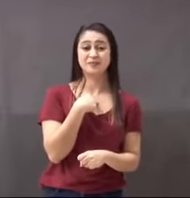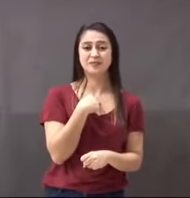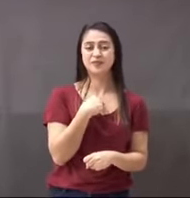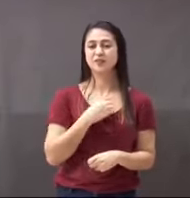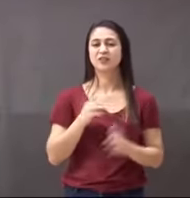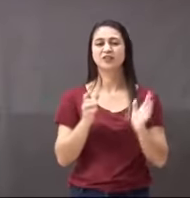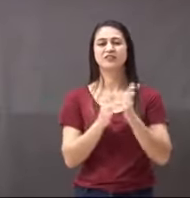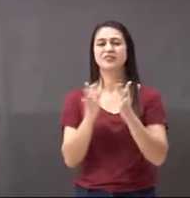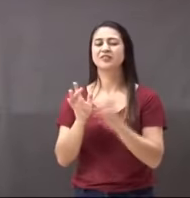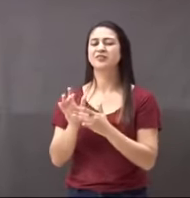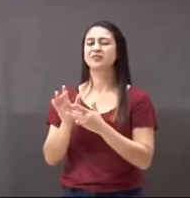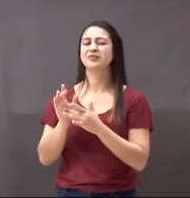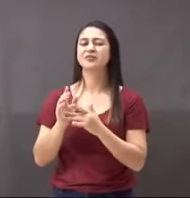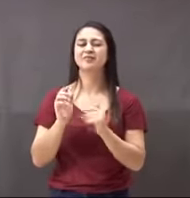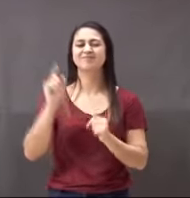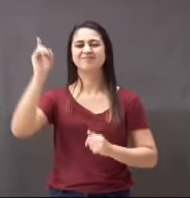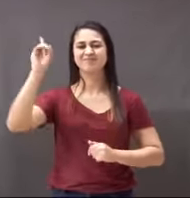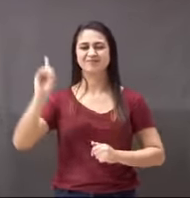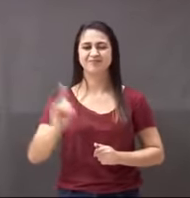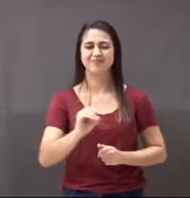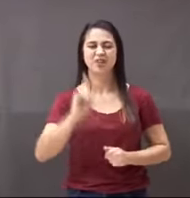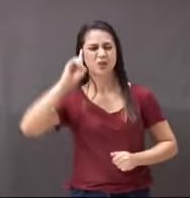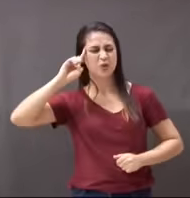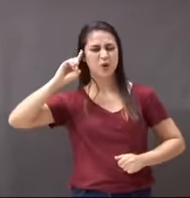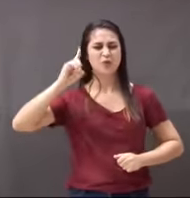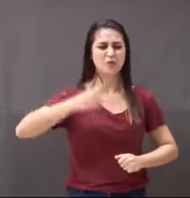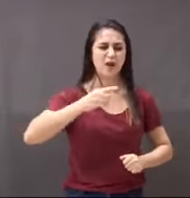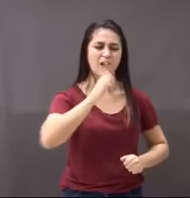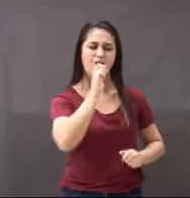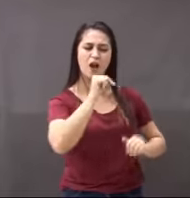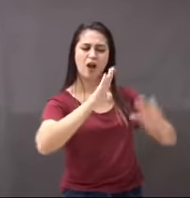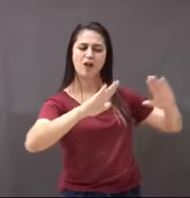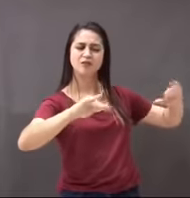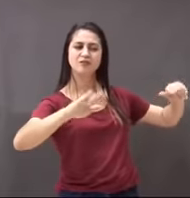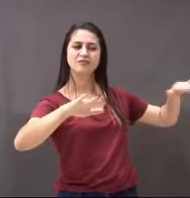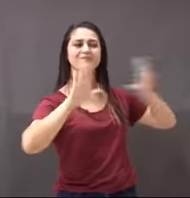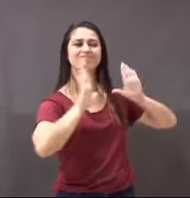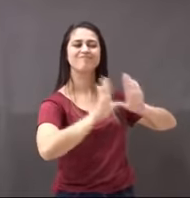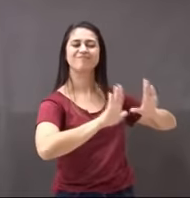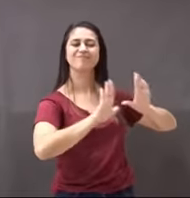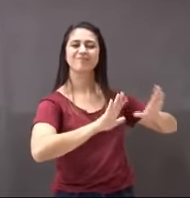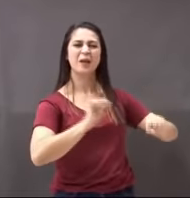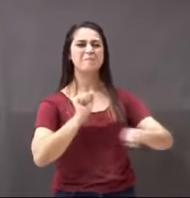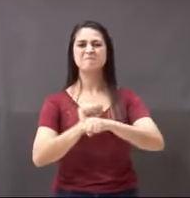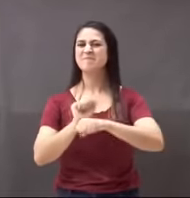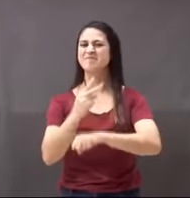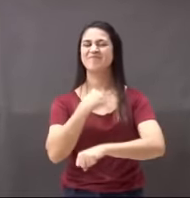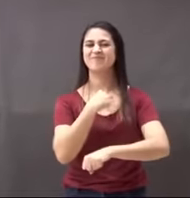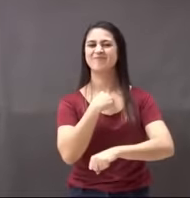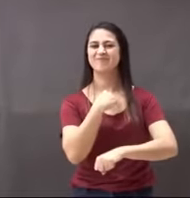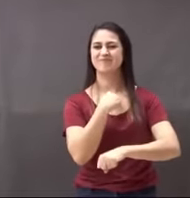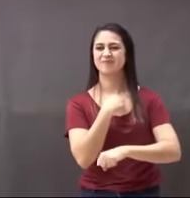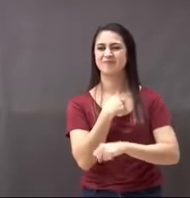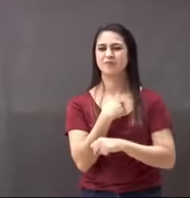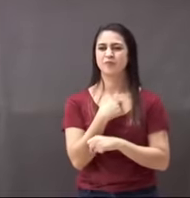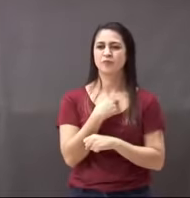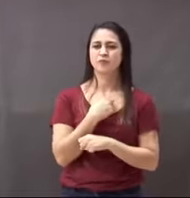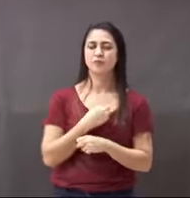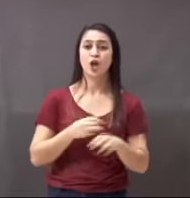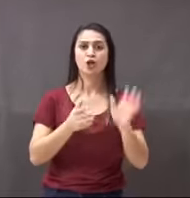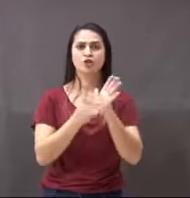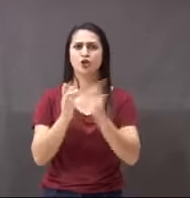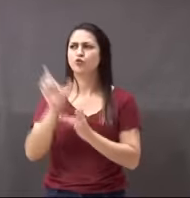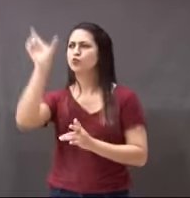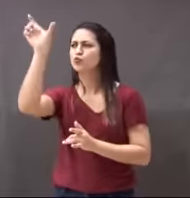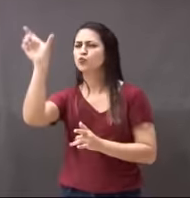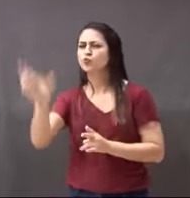Eu sou Jesus o Nazareno e já dei ordem pra acalmar o mar. Você não vai parar. Lá menor. Eu sou